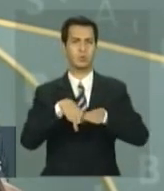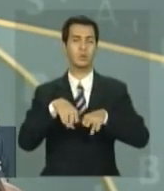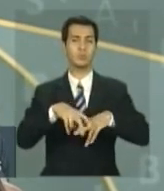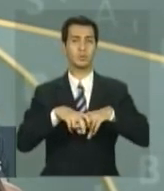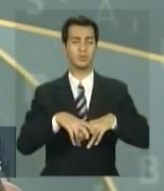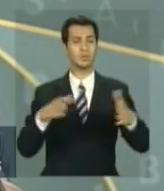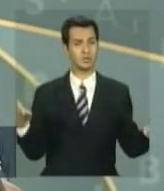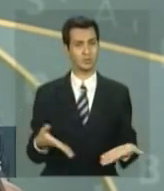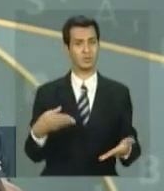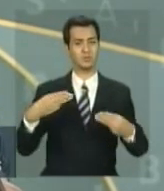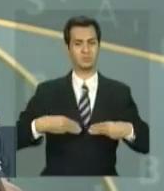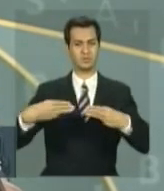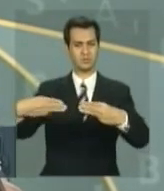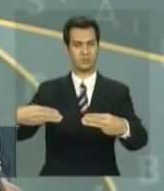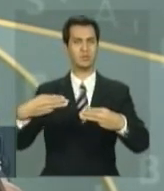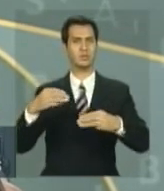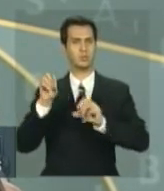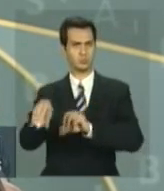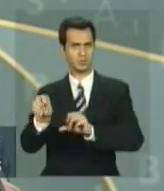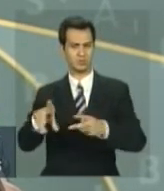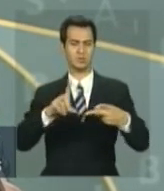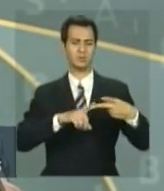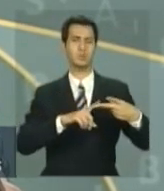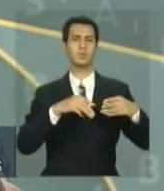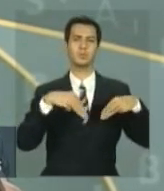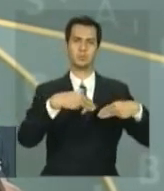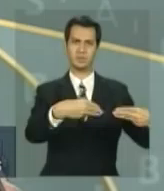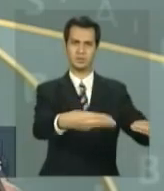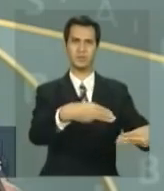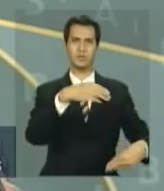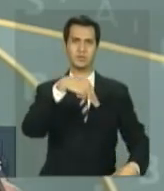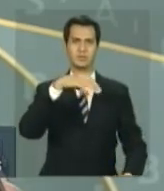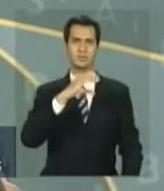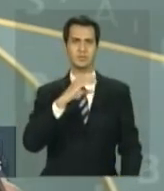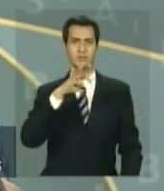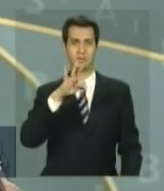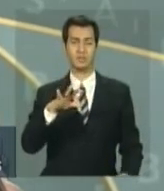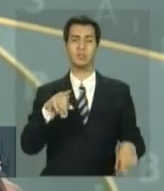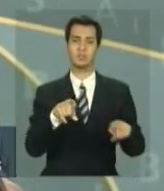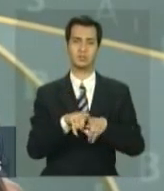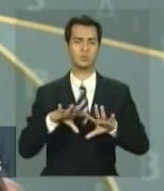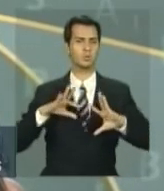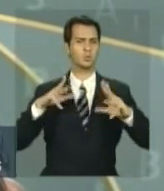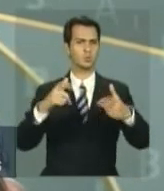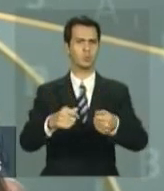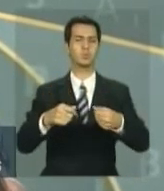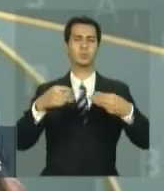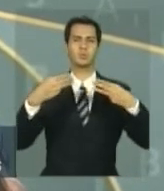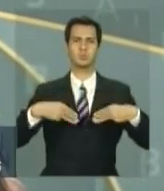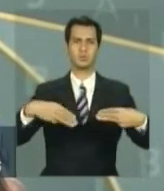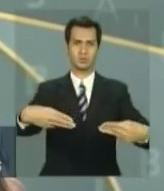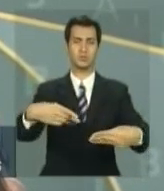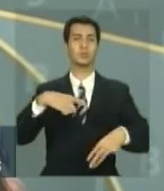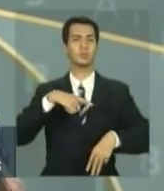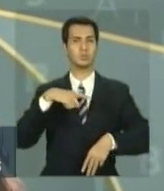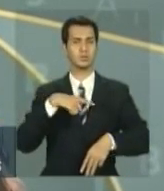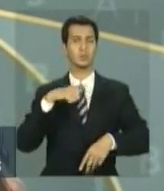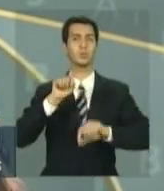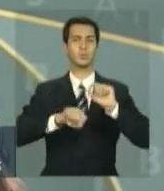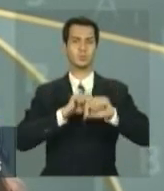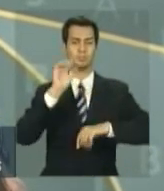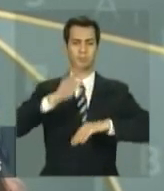da Educação, da Ciência e Tecnologia e de todos os demais que tratam da questão da